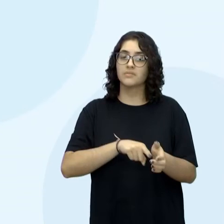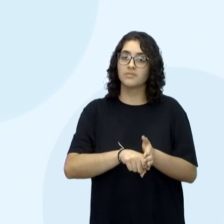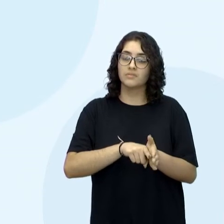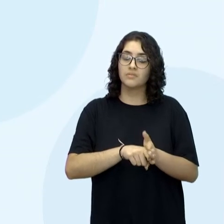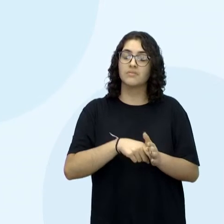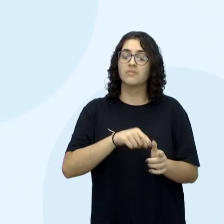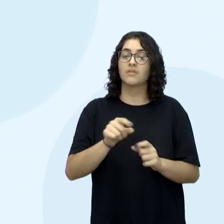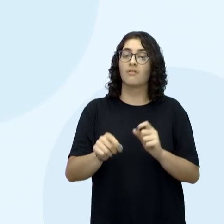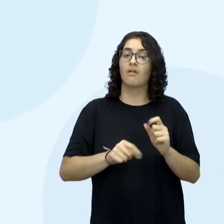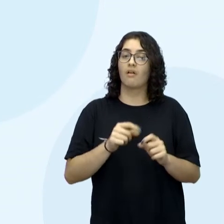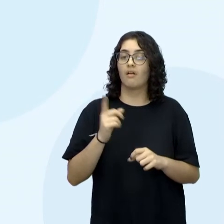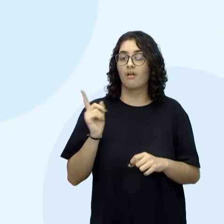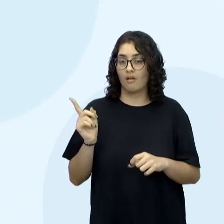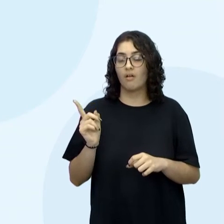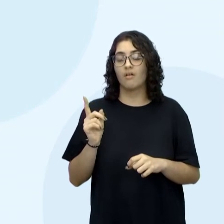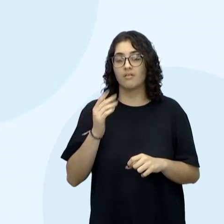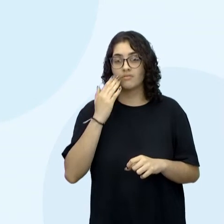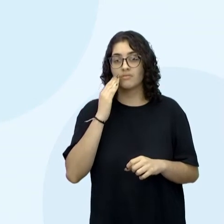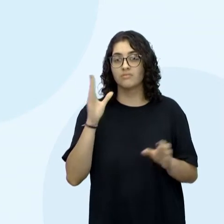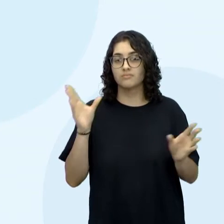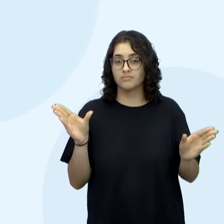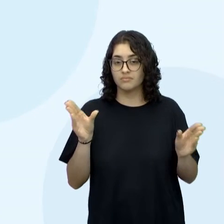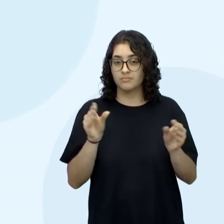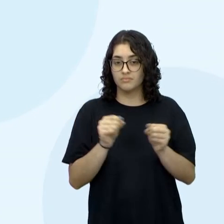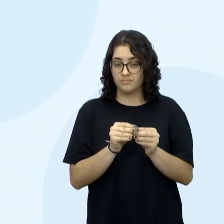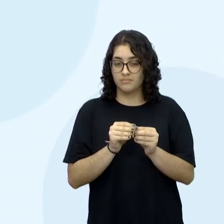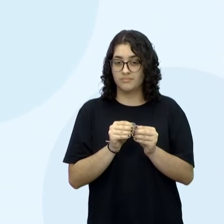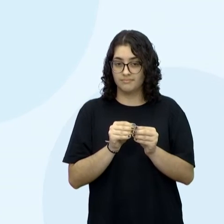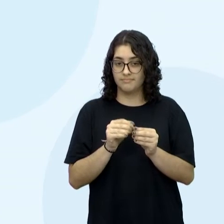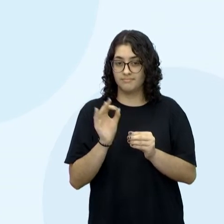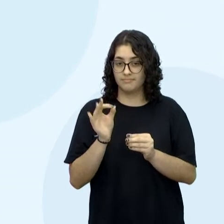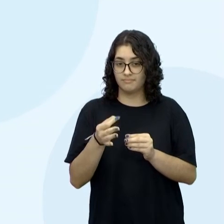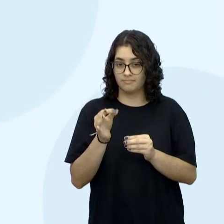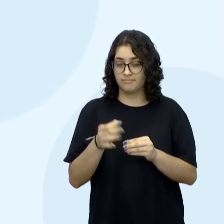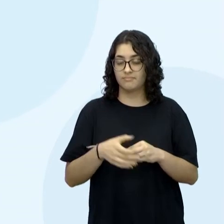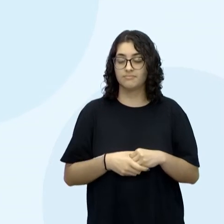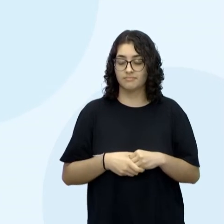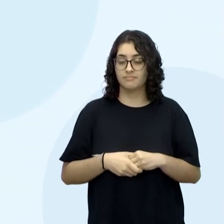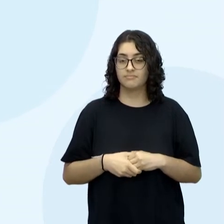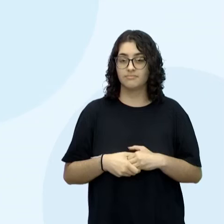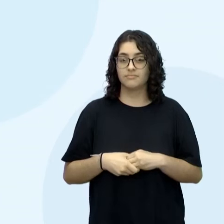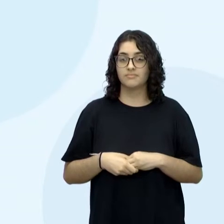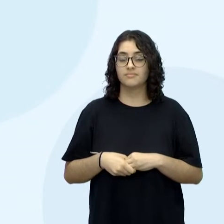o que é eugenia, fazer uma pequena dissertação aí a respeito, tá bom?